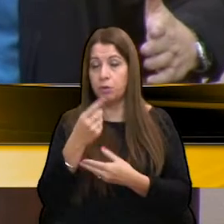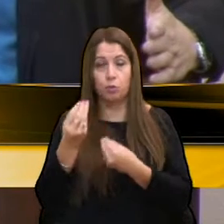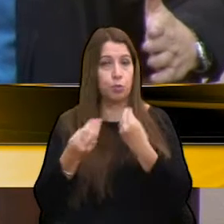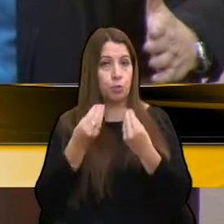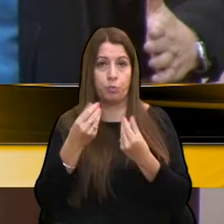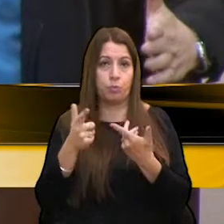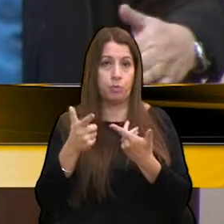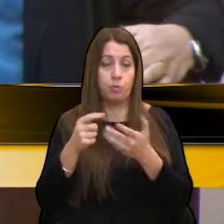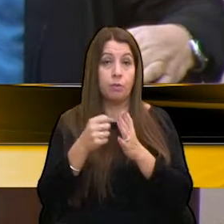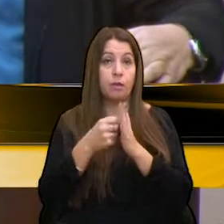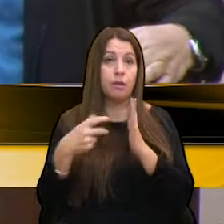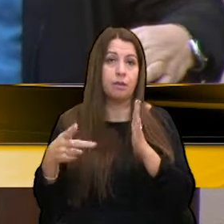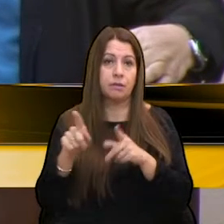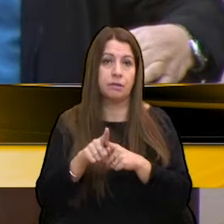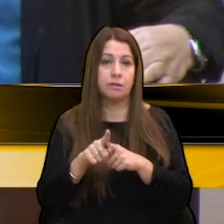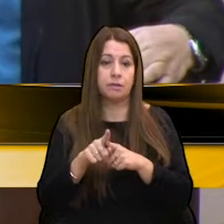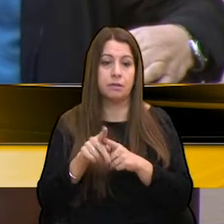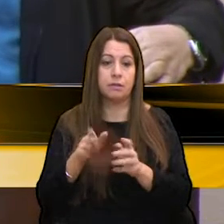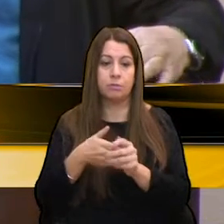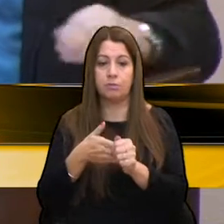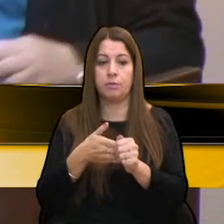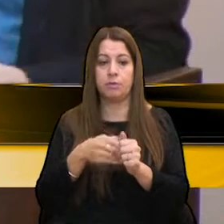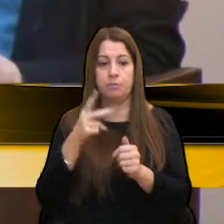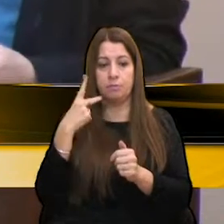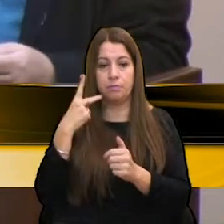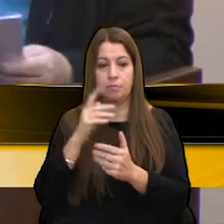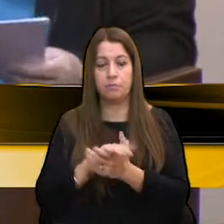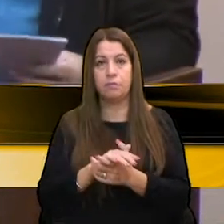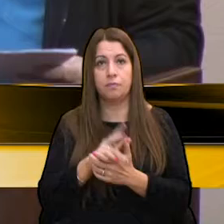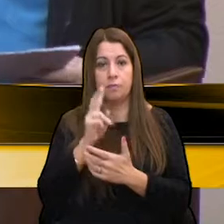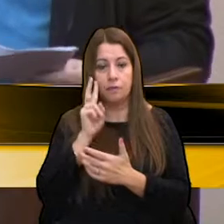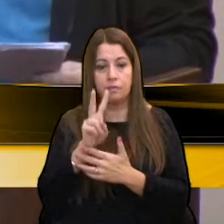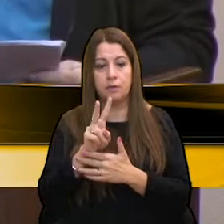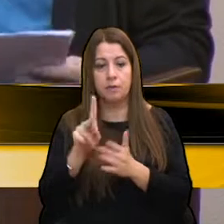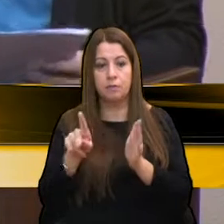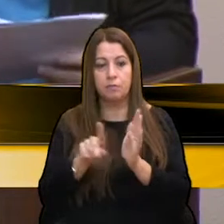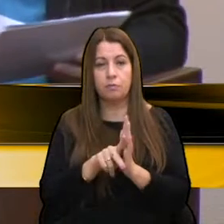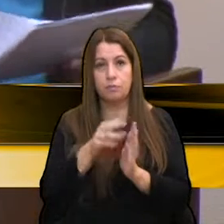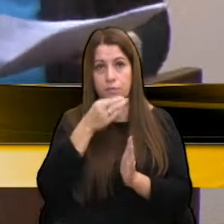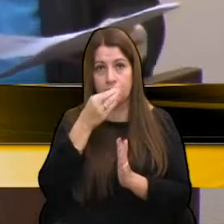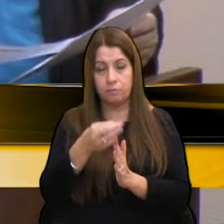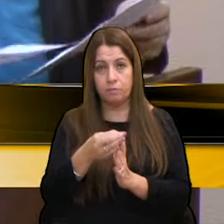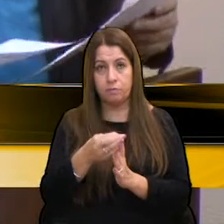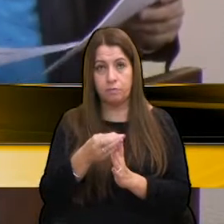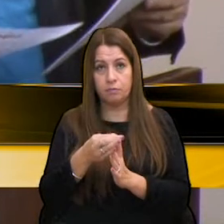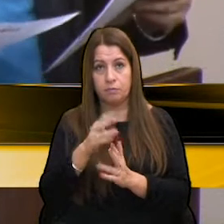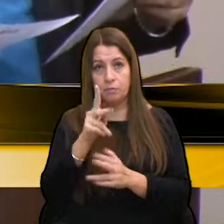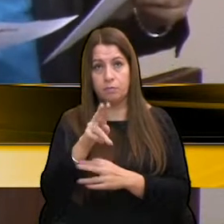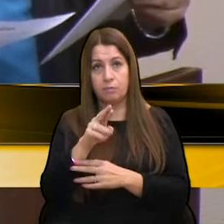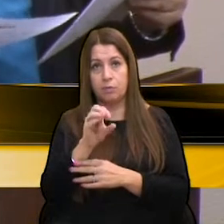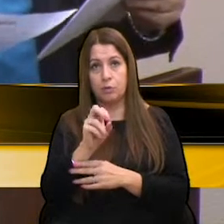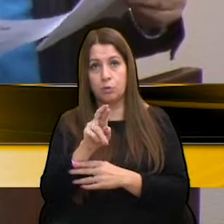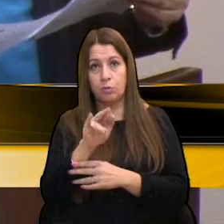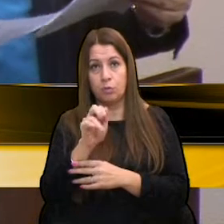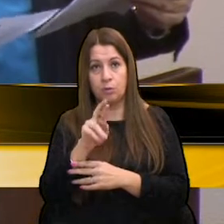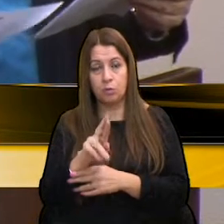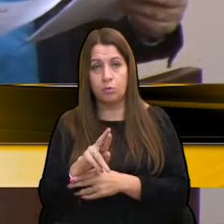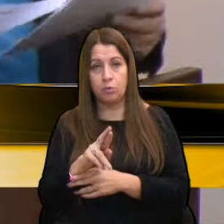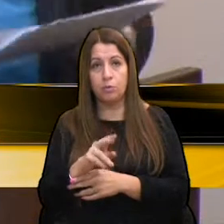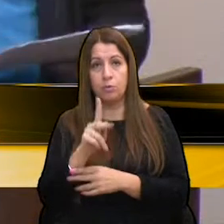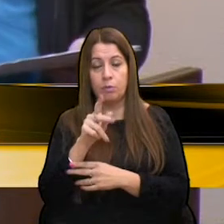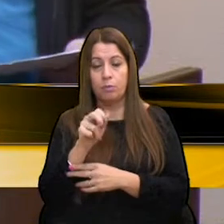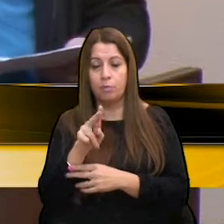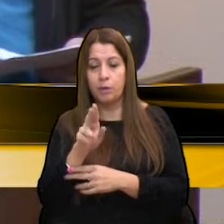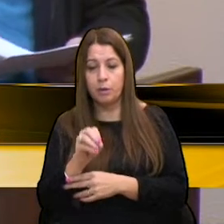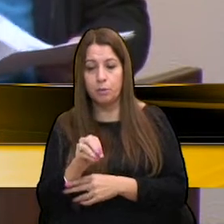como não caracterizar como perseguição política. E vejo que o próprio parecer do procurador do SAMAI, Dr.